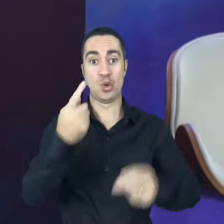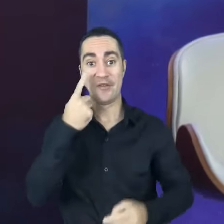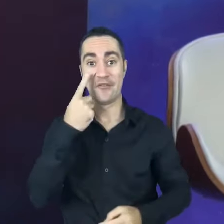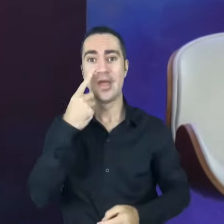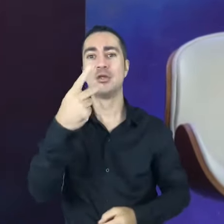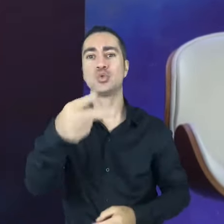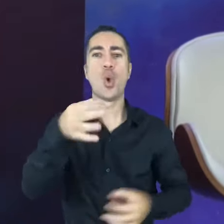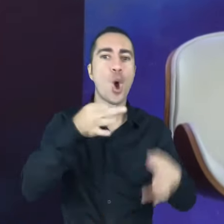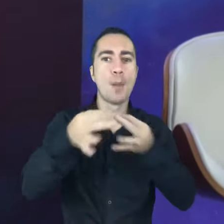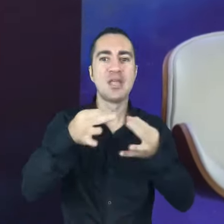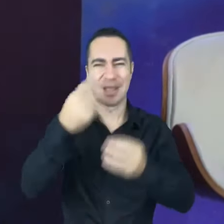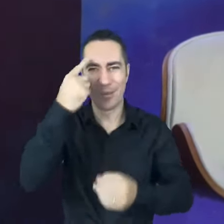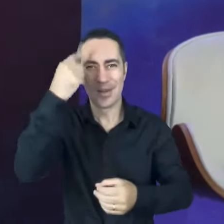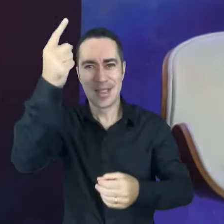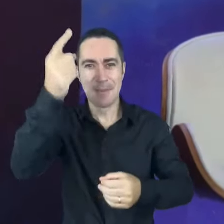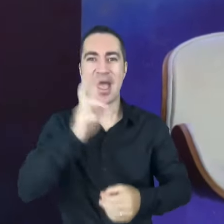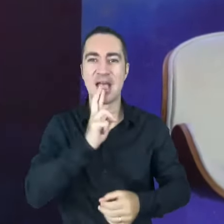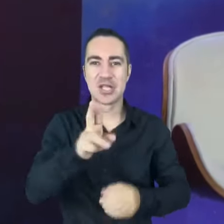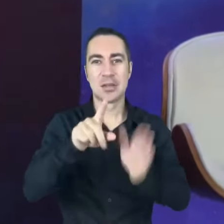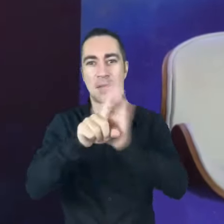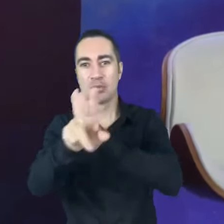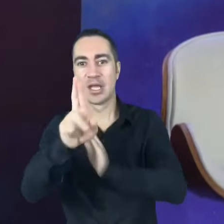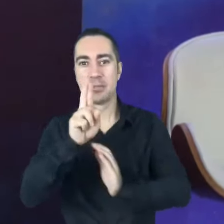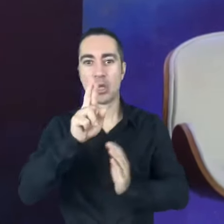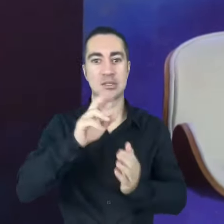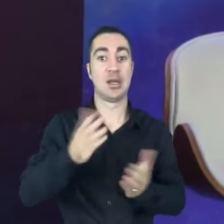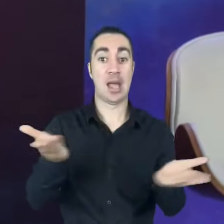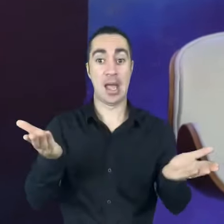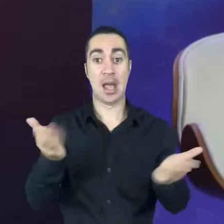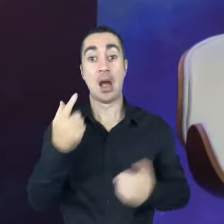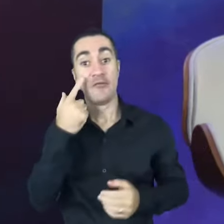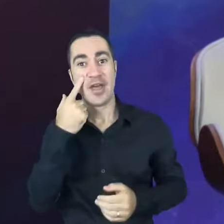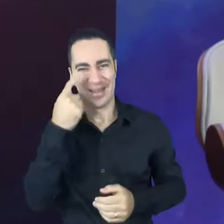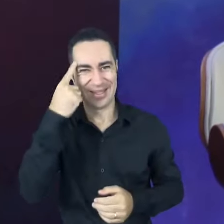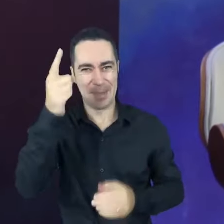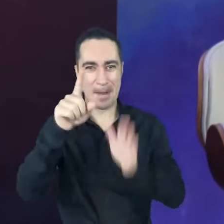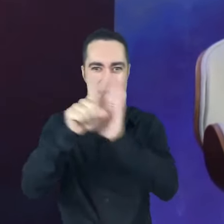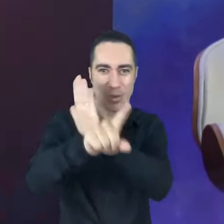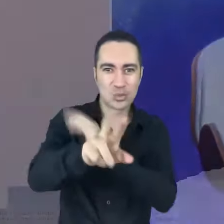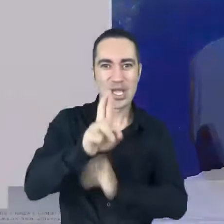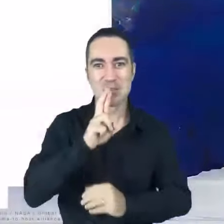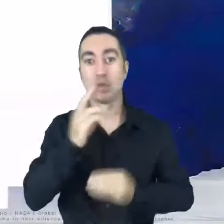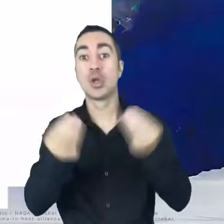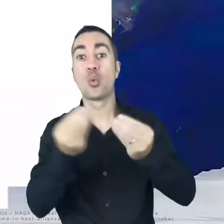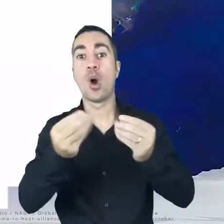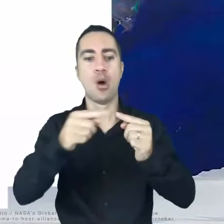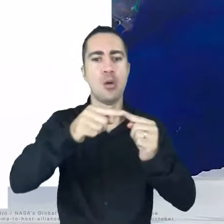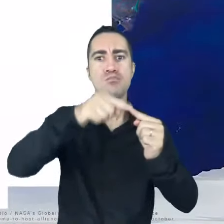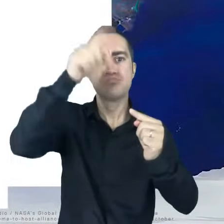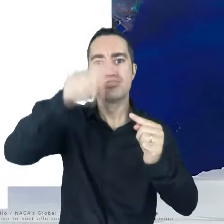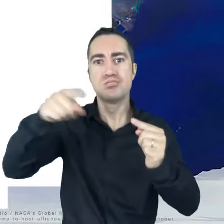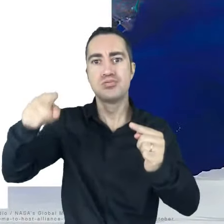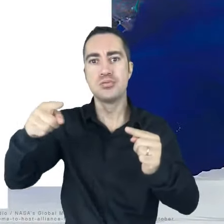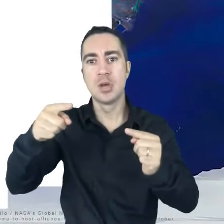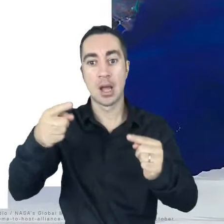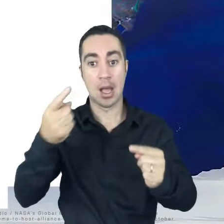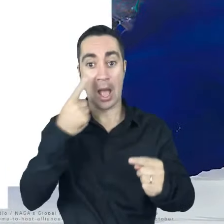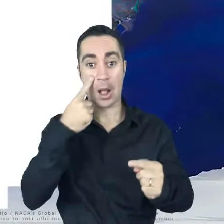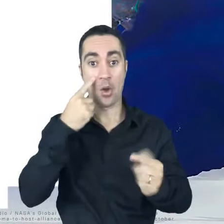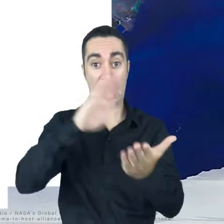qual foi o resultado da enquete. E aí, para vocês, qual foi a grande notícia da COP26? Vamos conferir